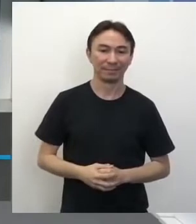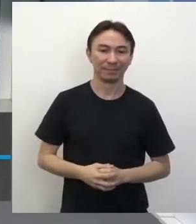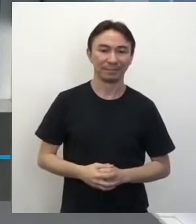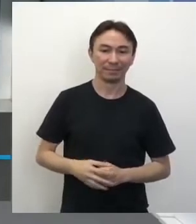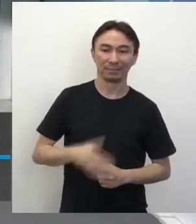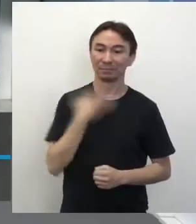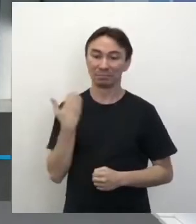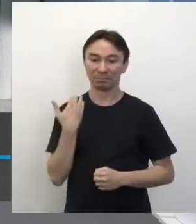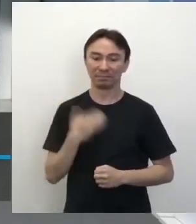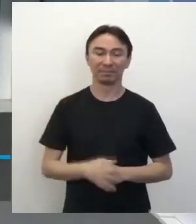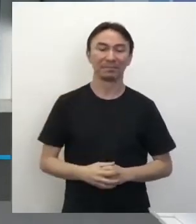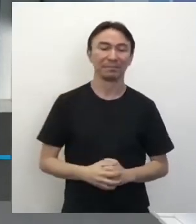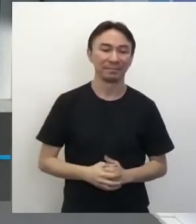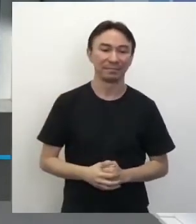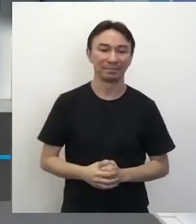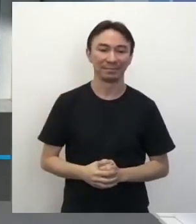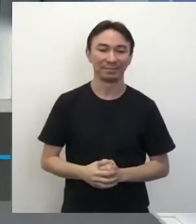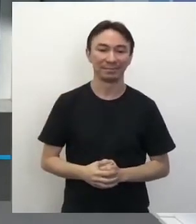Morto.